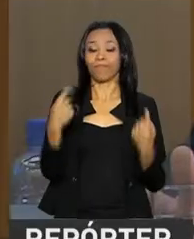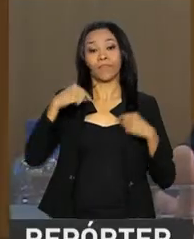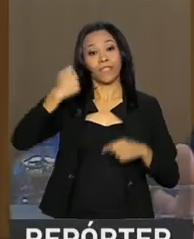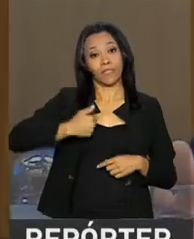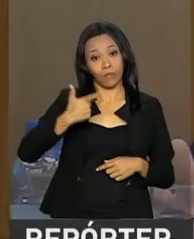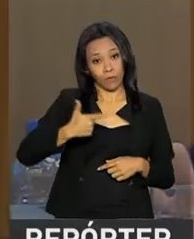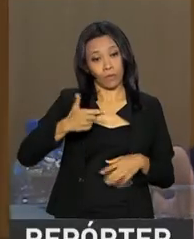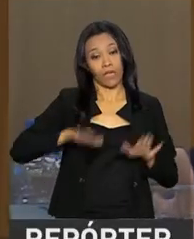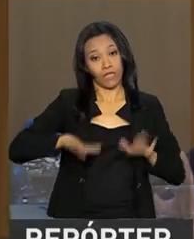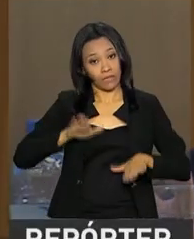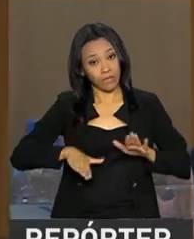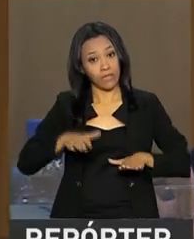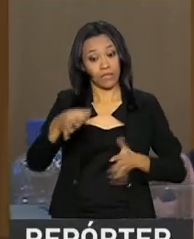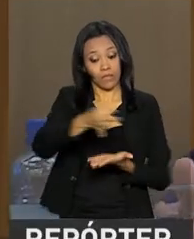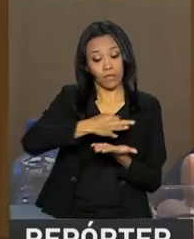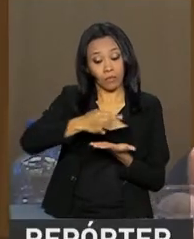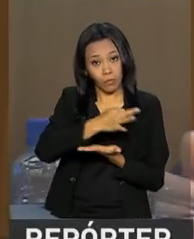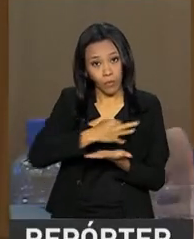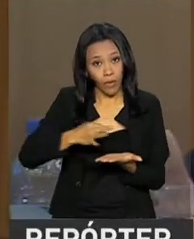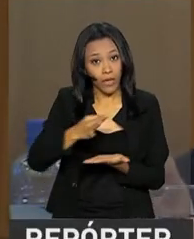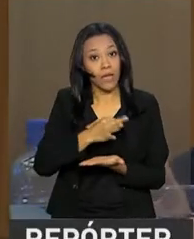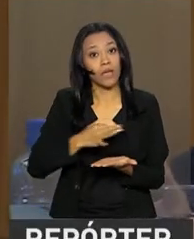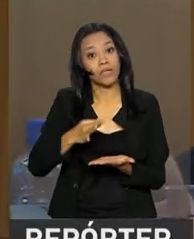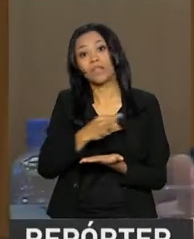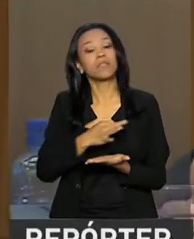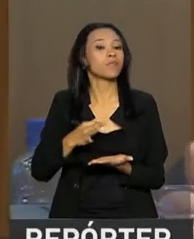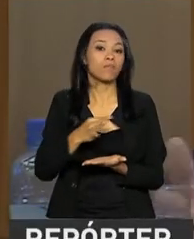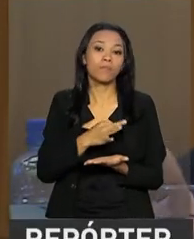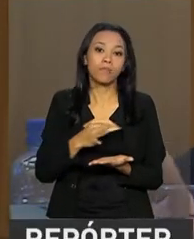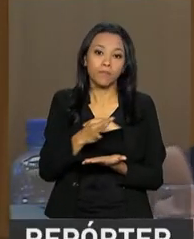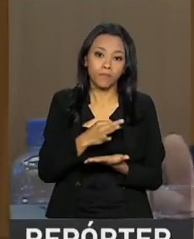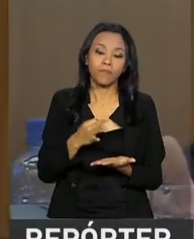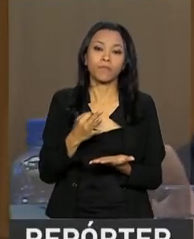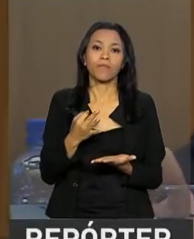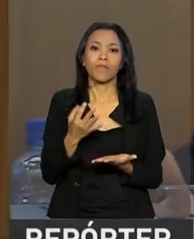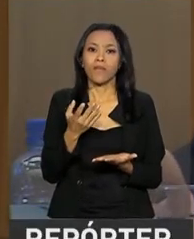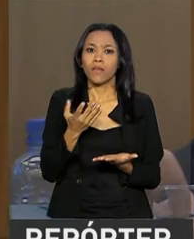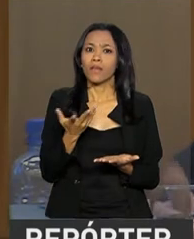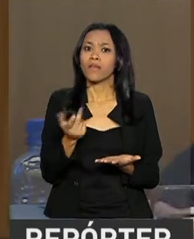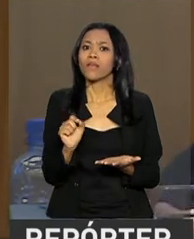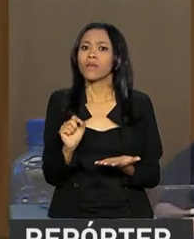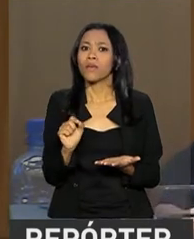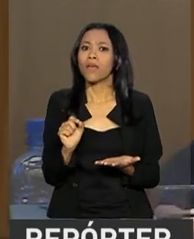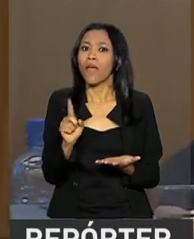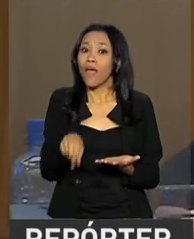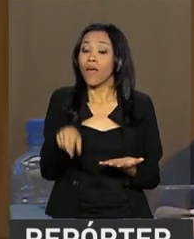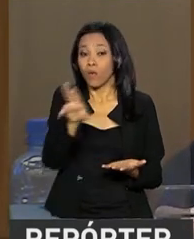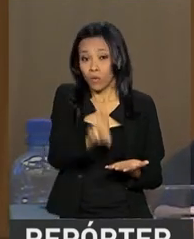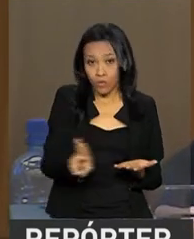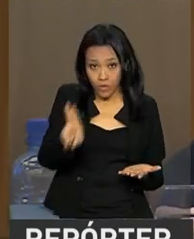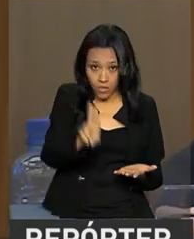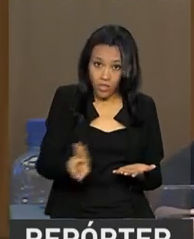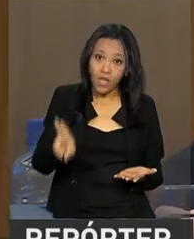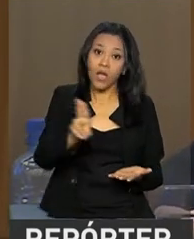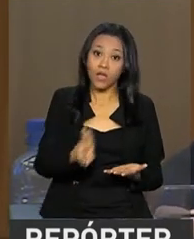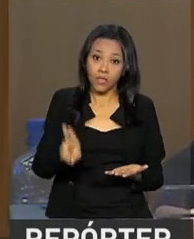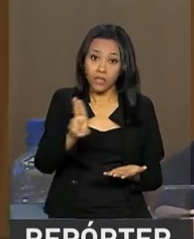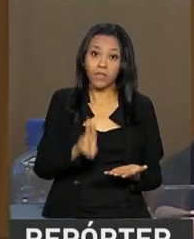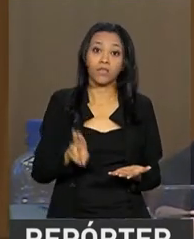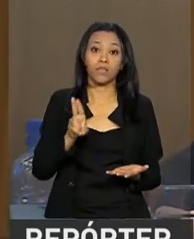às vezes as moedas, obviamente não todas, nem todo mundo, mas em algum momento são usadas